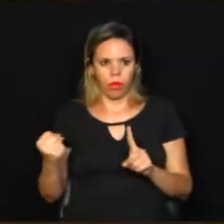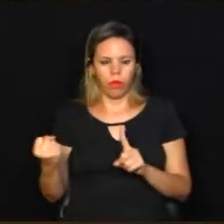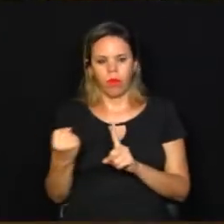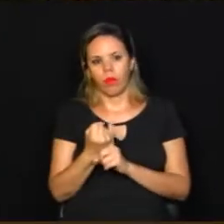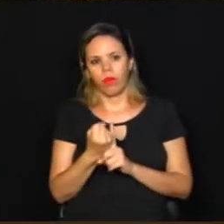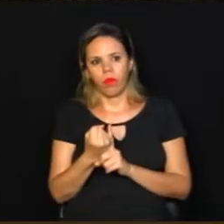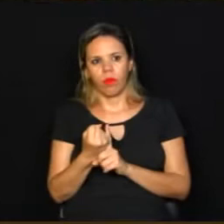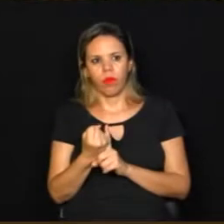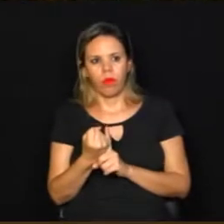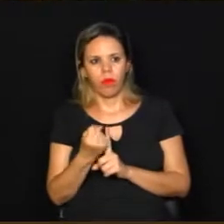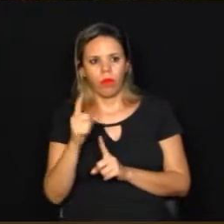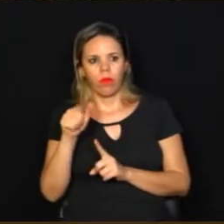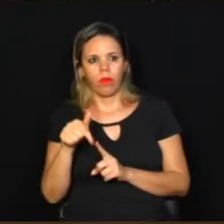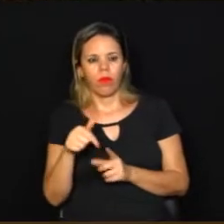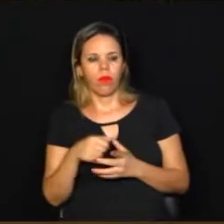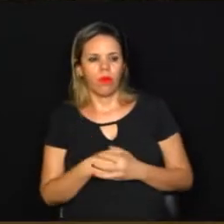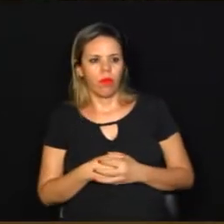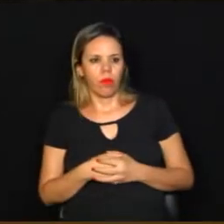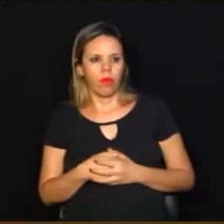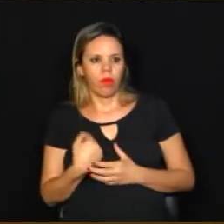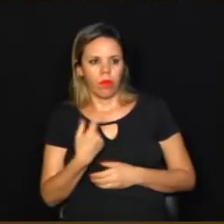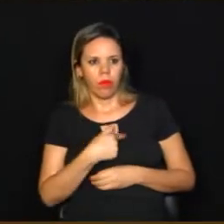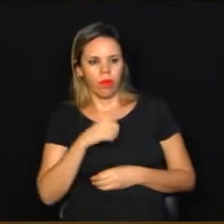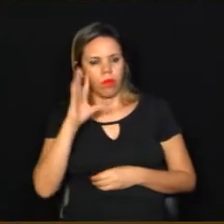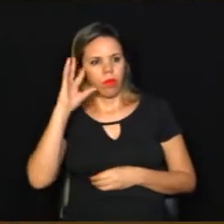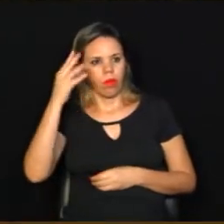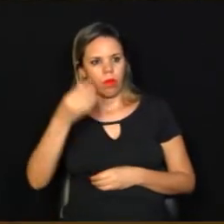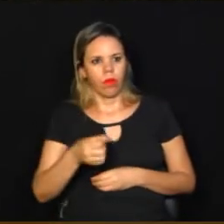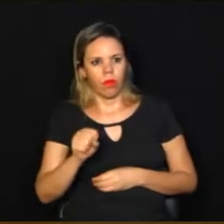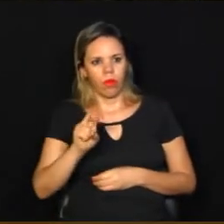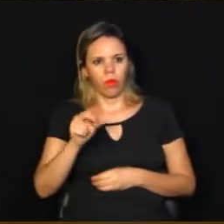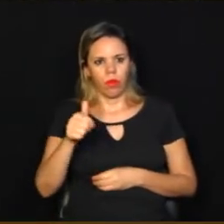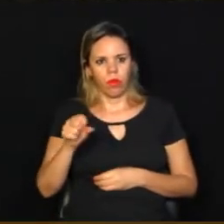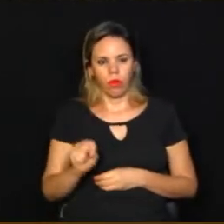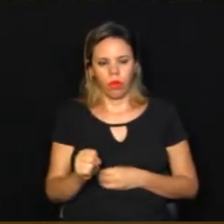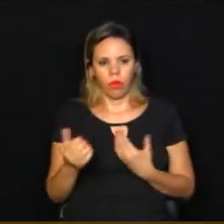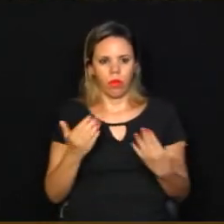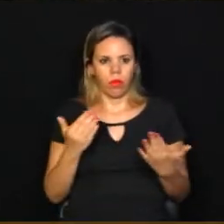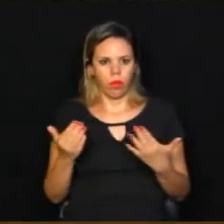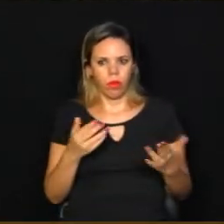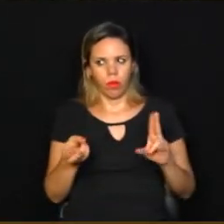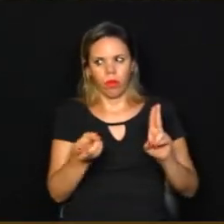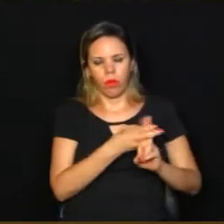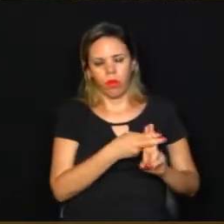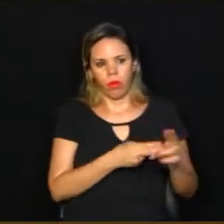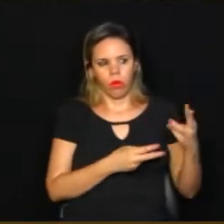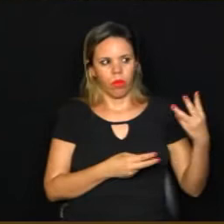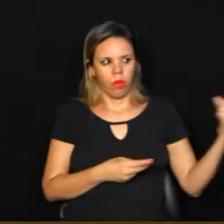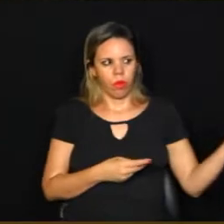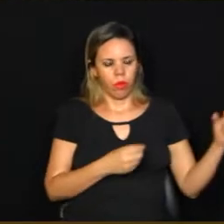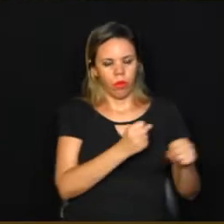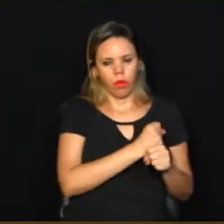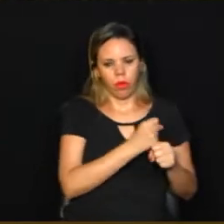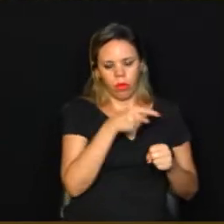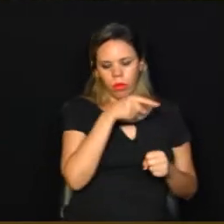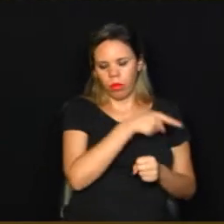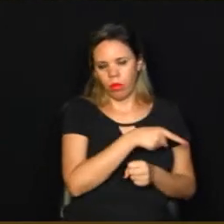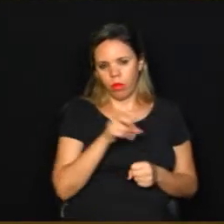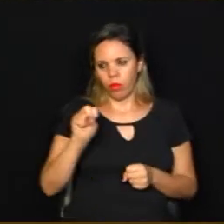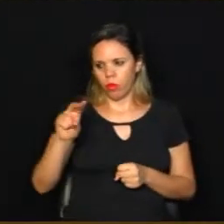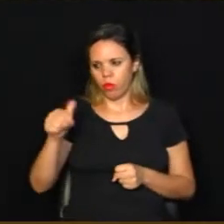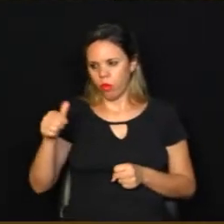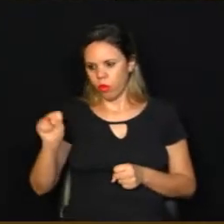Social. Isso que a gente tem que entender que o SUAS é novo. Em comparação com o SUS, que tem 31 anos, o SUAS